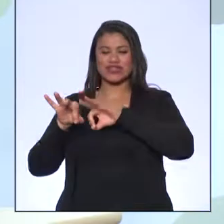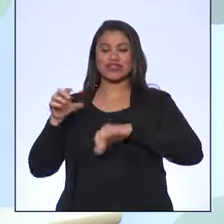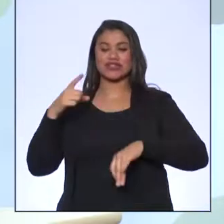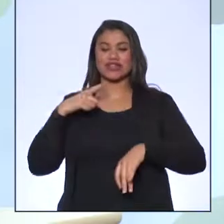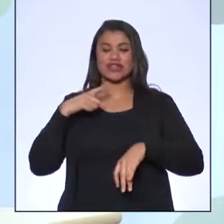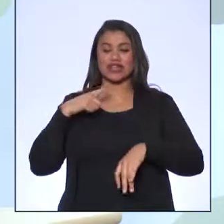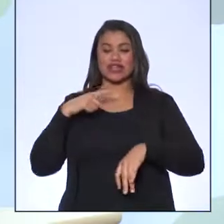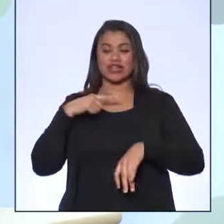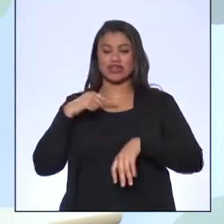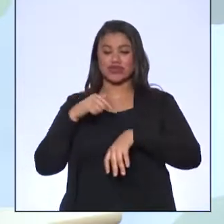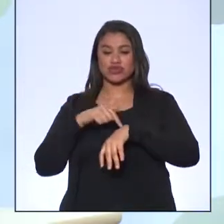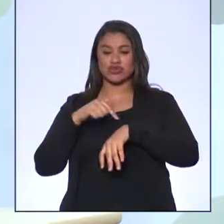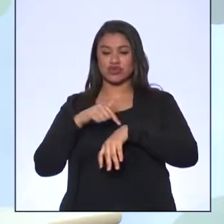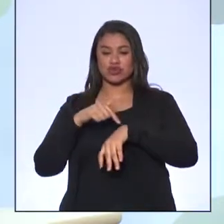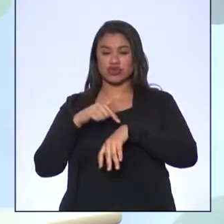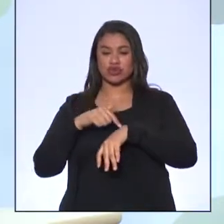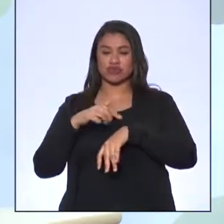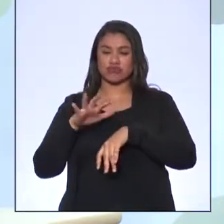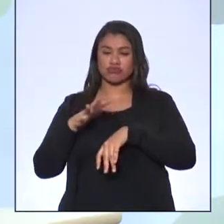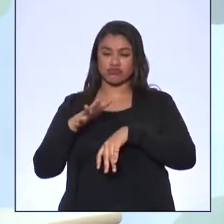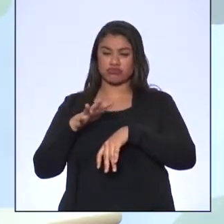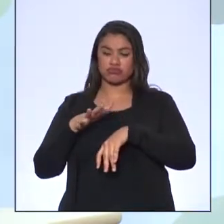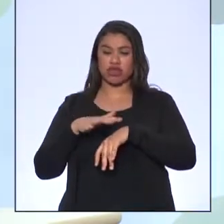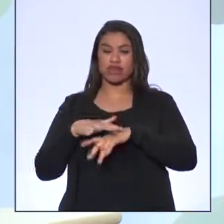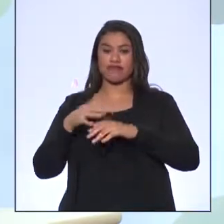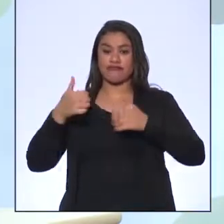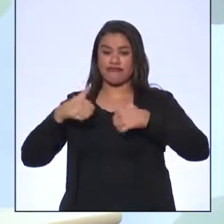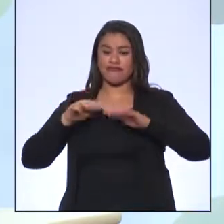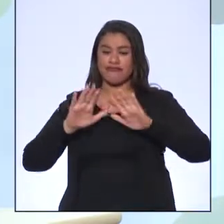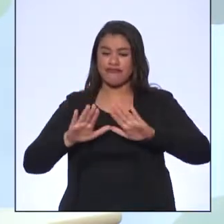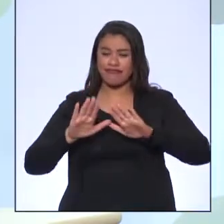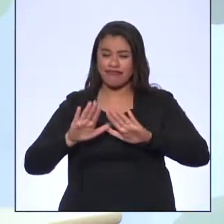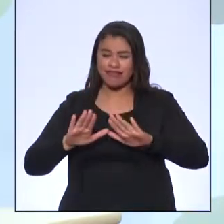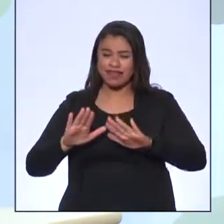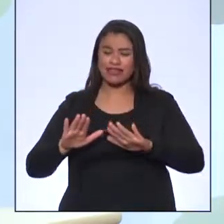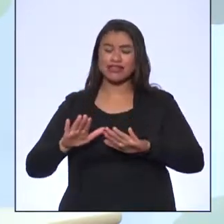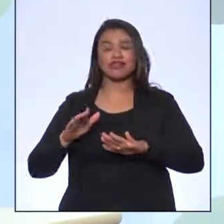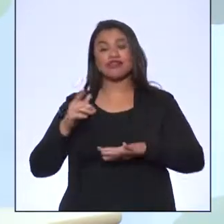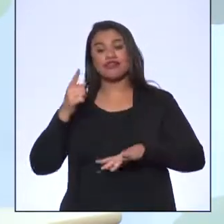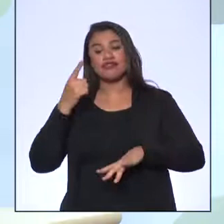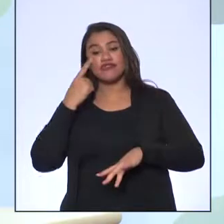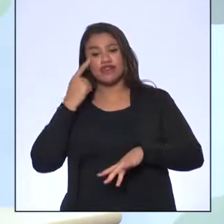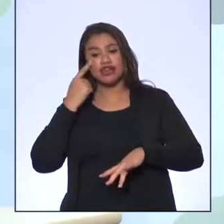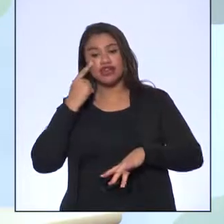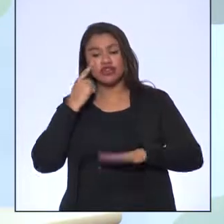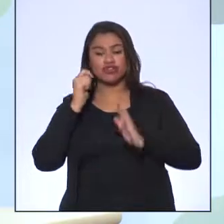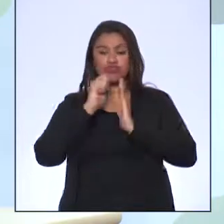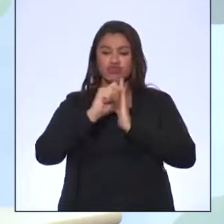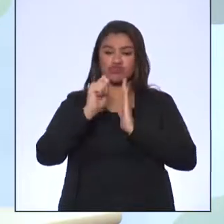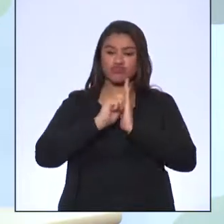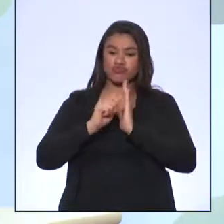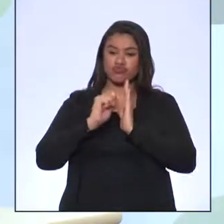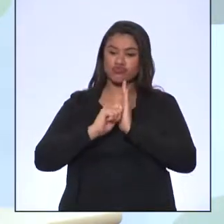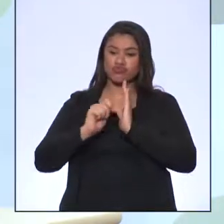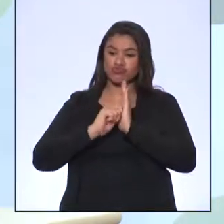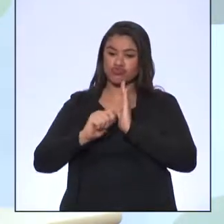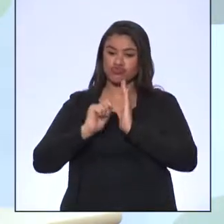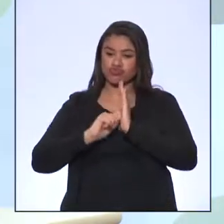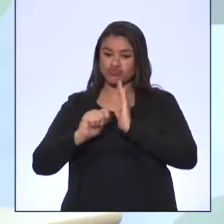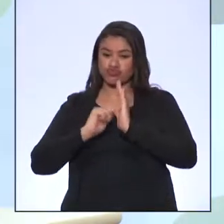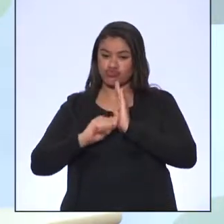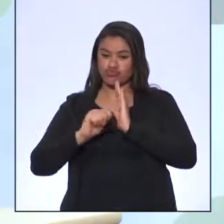tempo considerável de duração, então não saia daí, acompanhe, registre no seu caderno, registre as